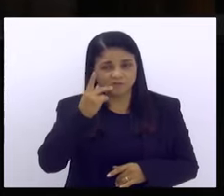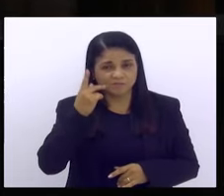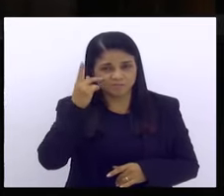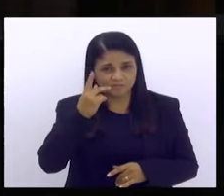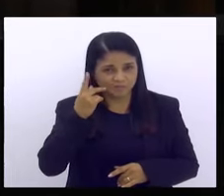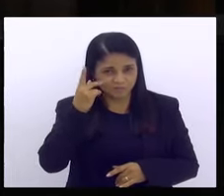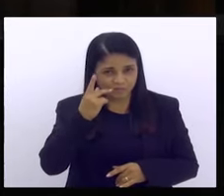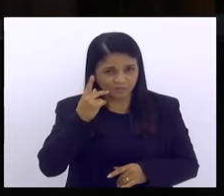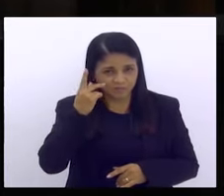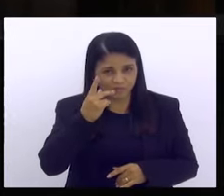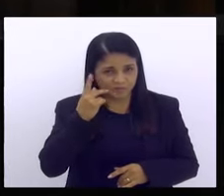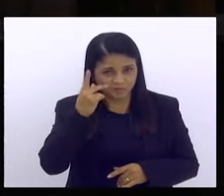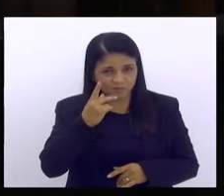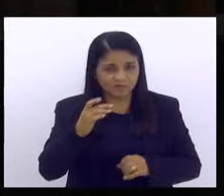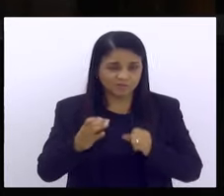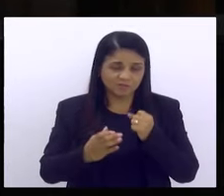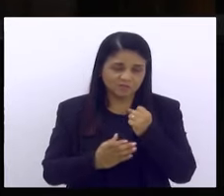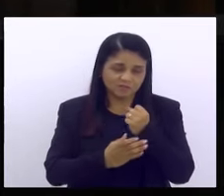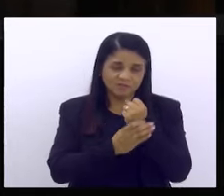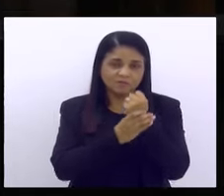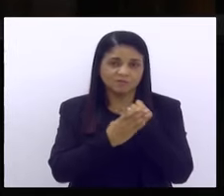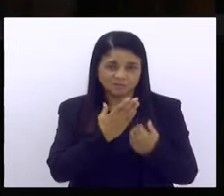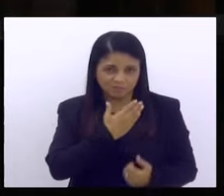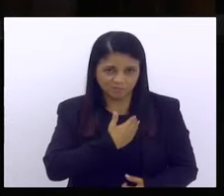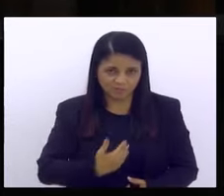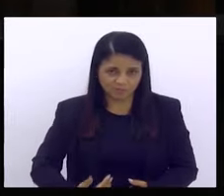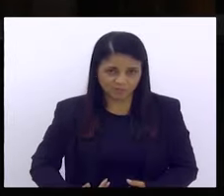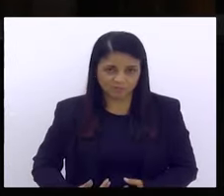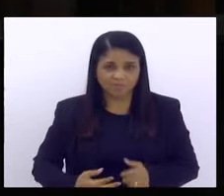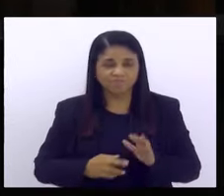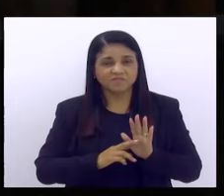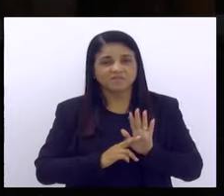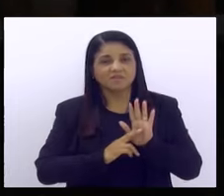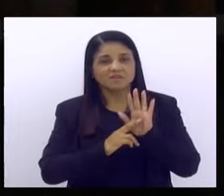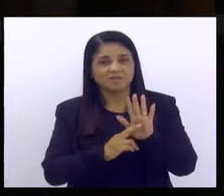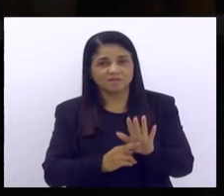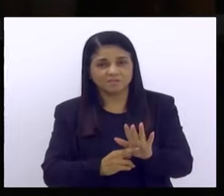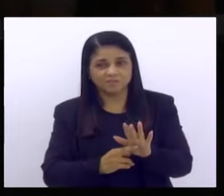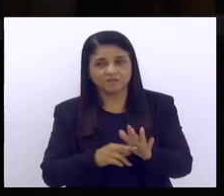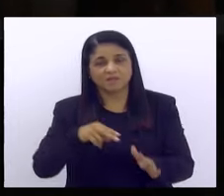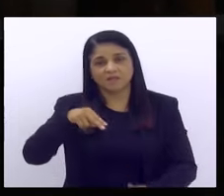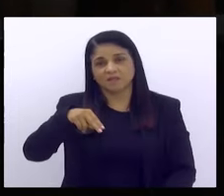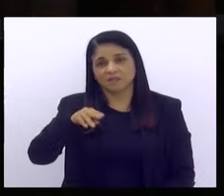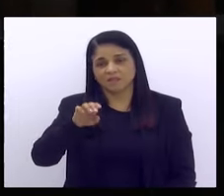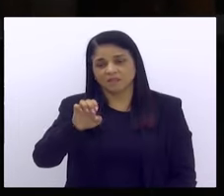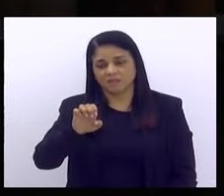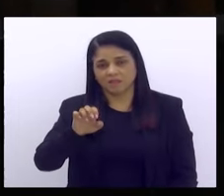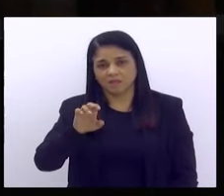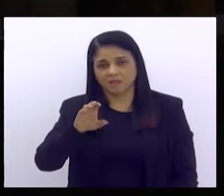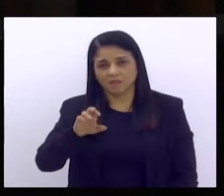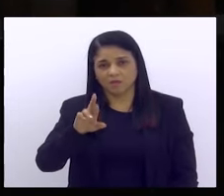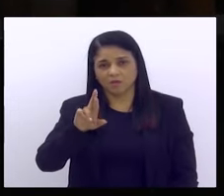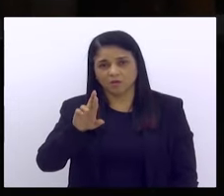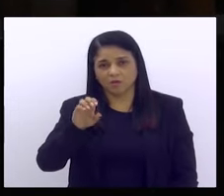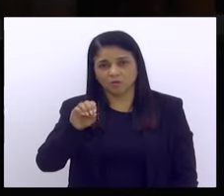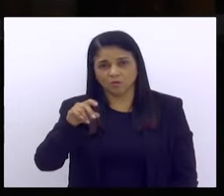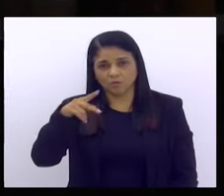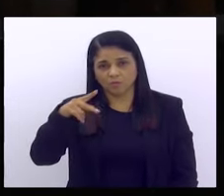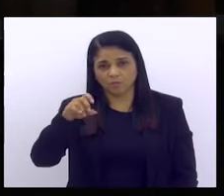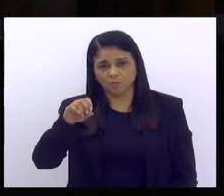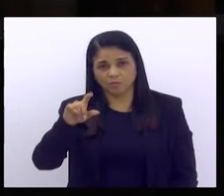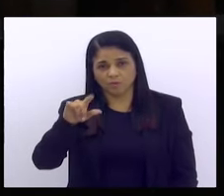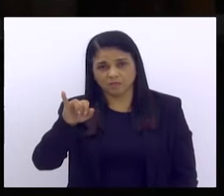de suposta política de segurança pública representa necropolítica. Necropolítica